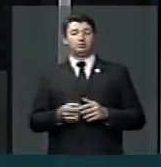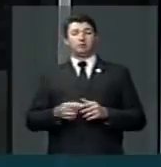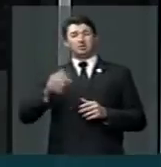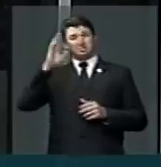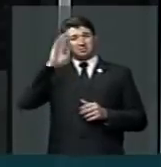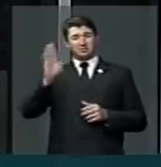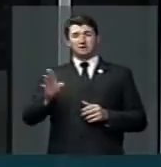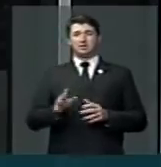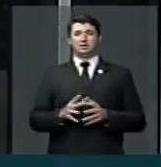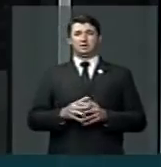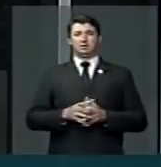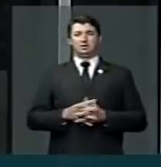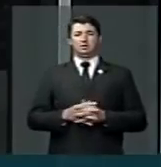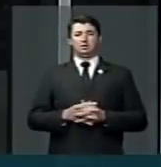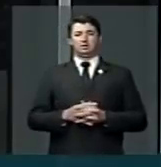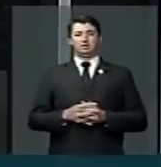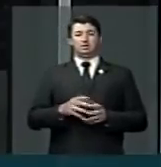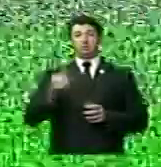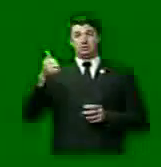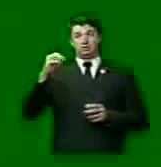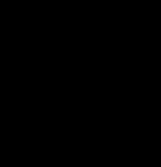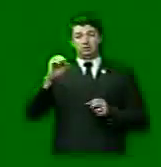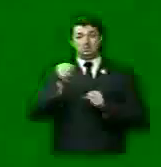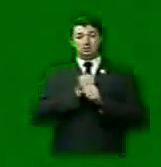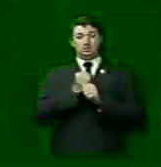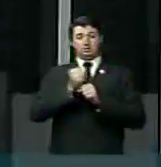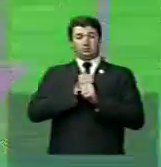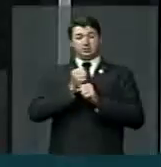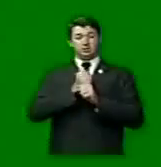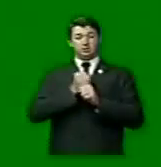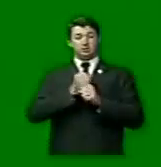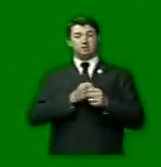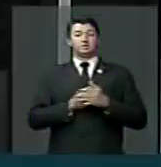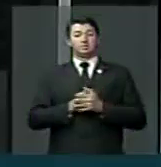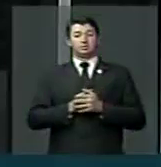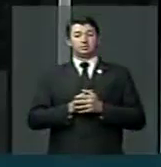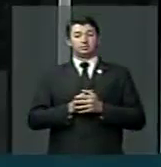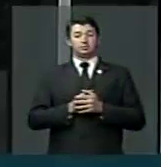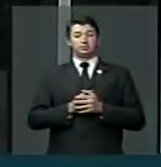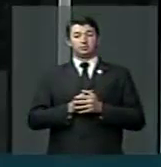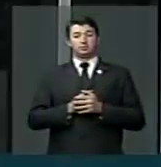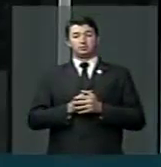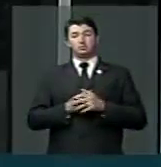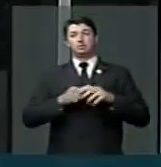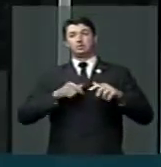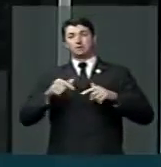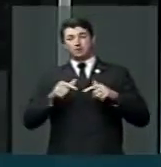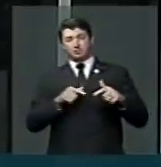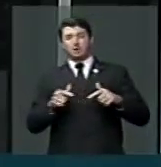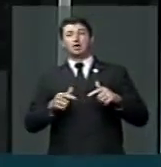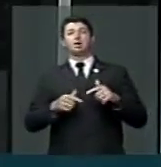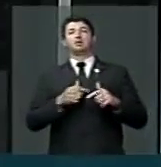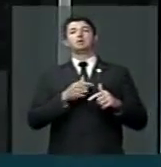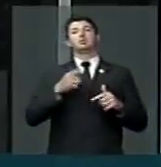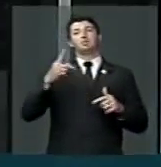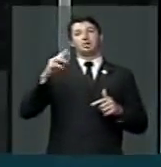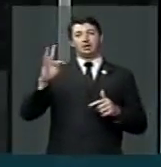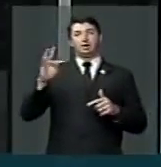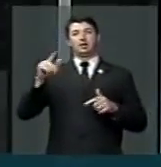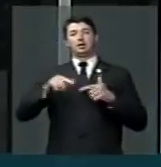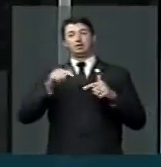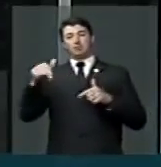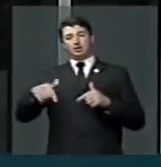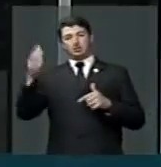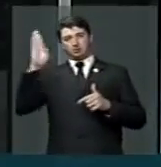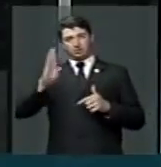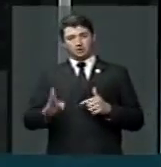sobretudo, senhor presidente, esses 10 anos dos trabalhadores governa o Brasil, governa o nosso país, e